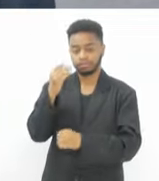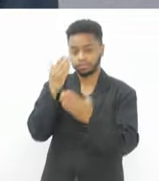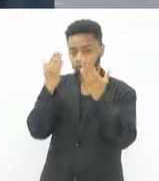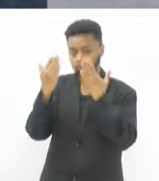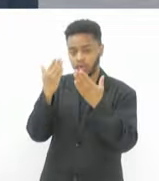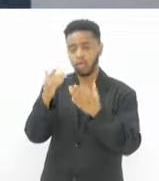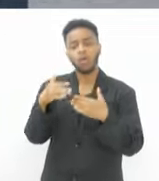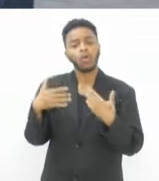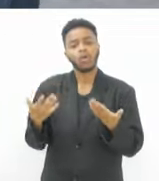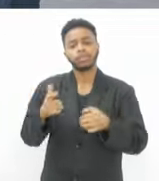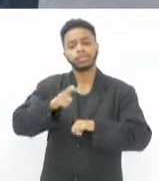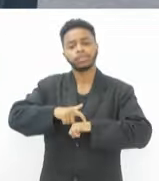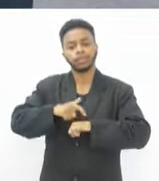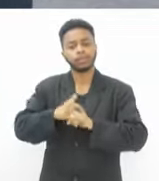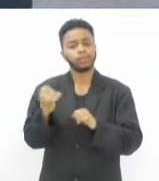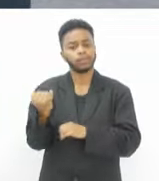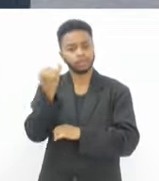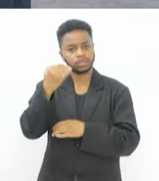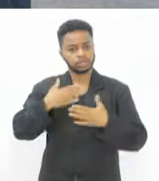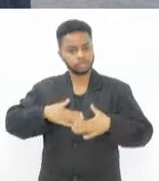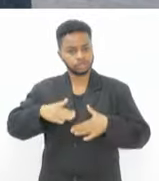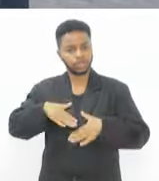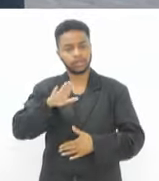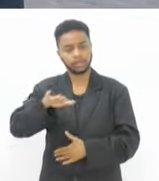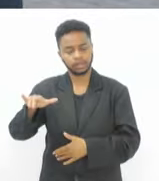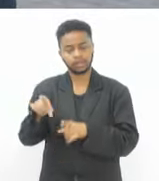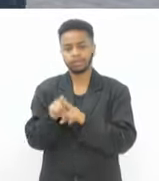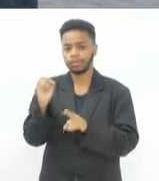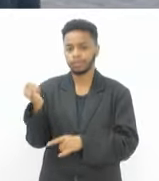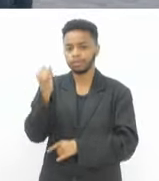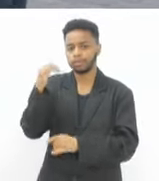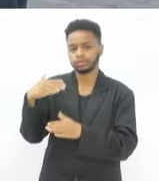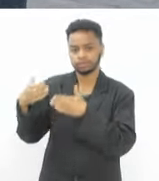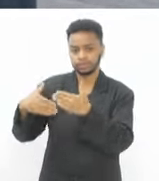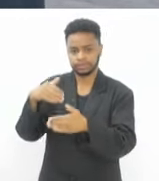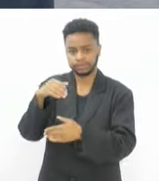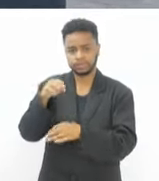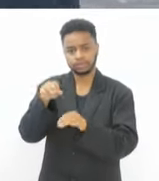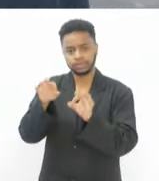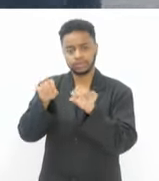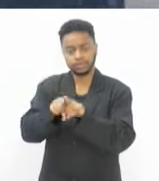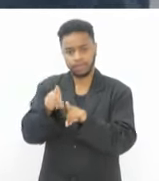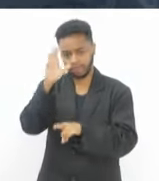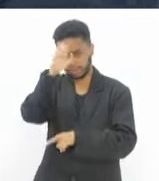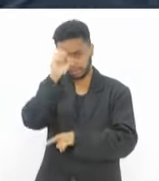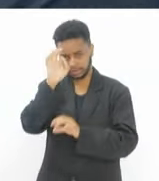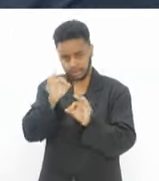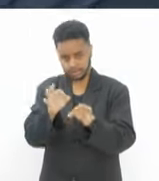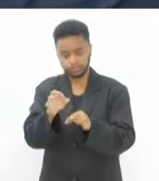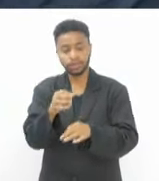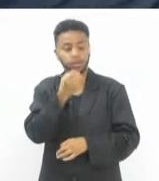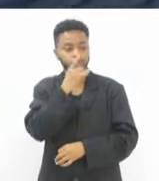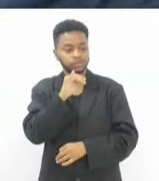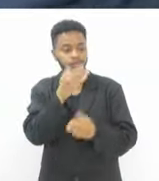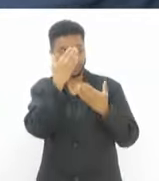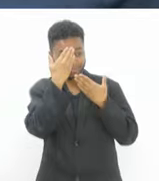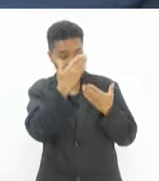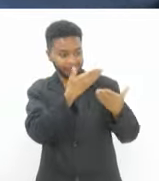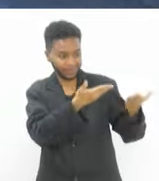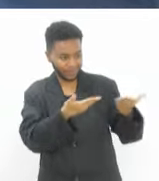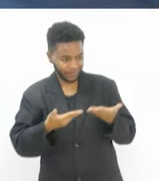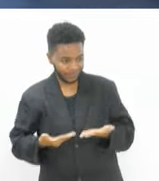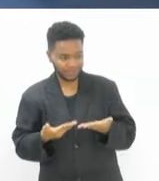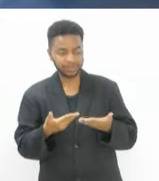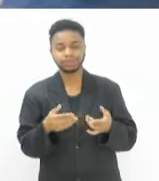de descanso para as crianças e fundamental também para o desenvolvimento e o aprendizado. Bom dia. Bom dia, obrigada pelo convite.